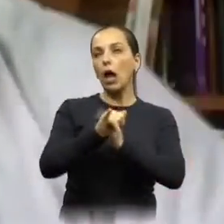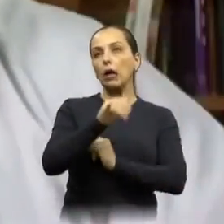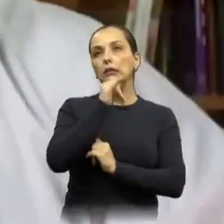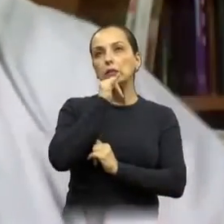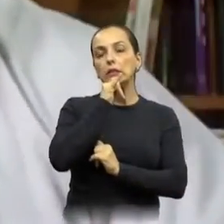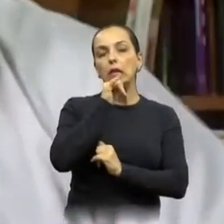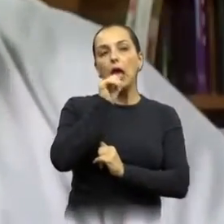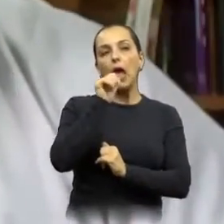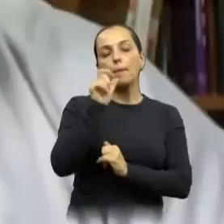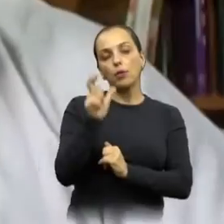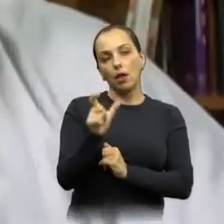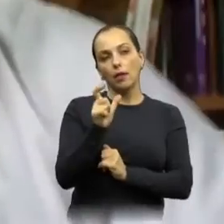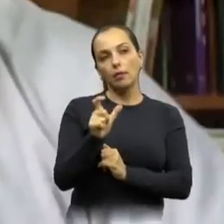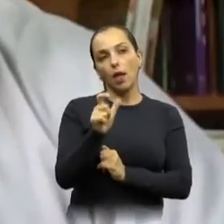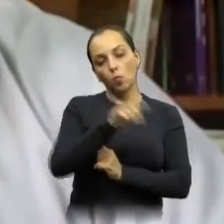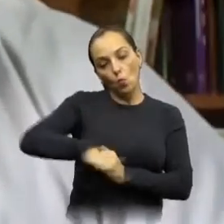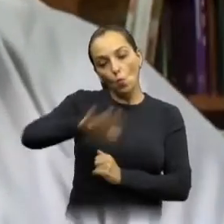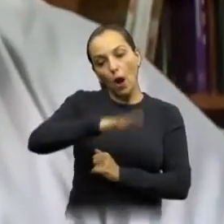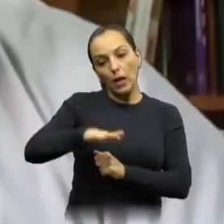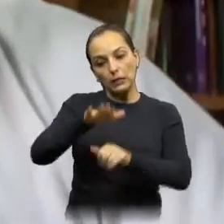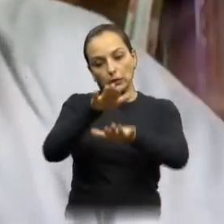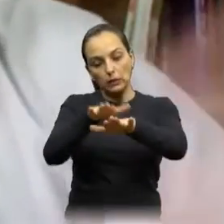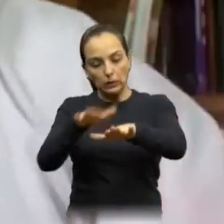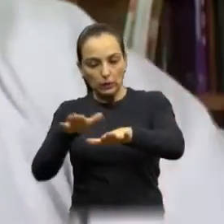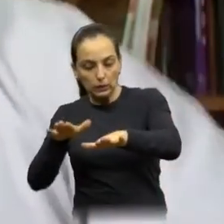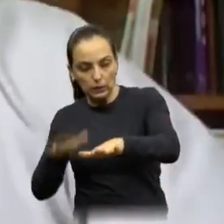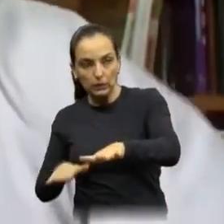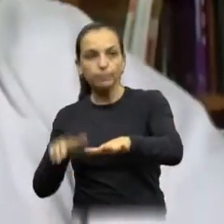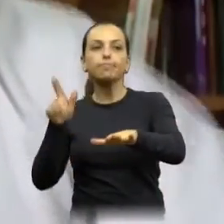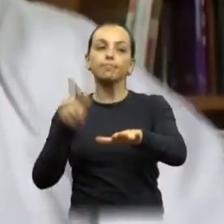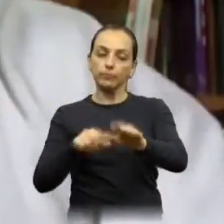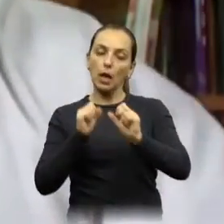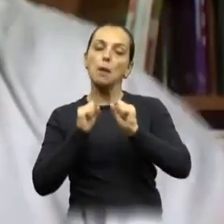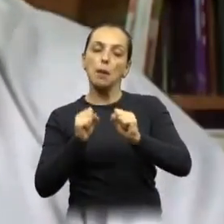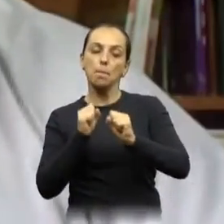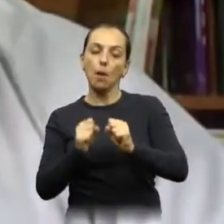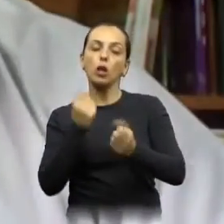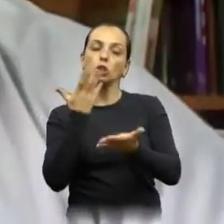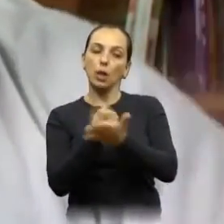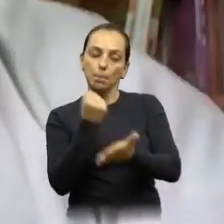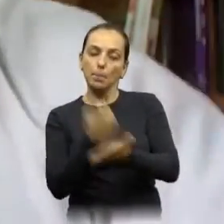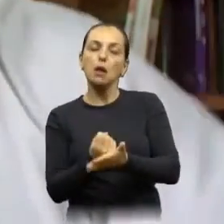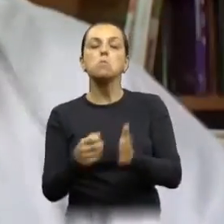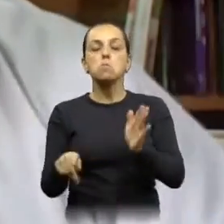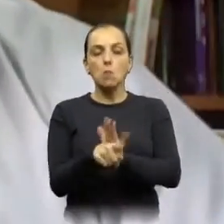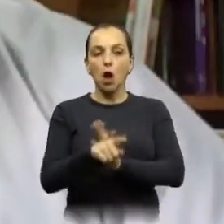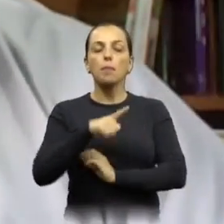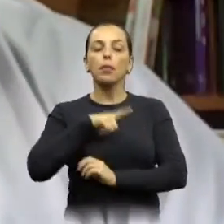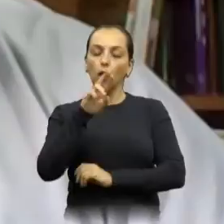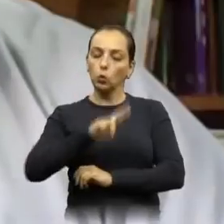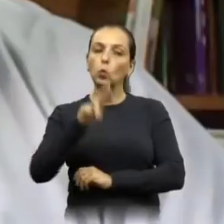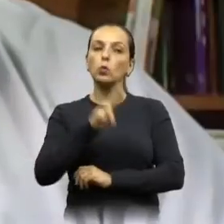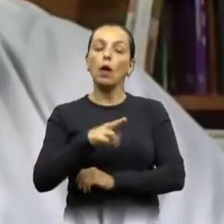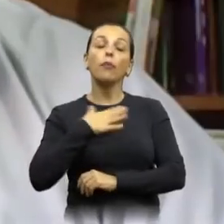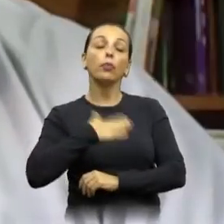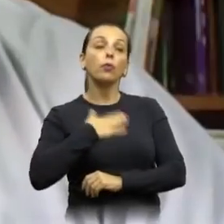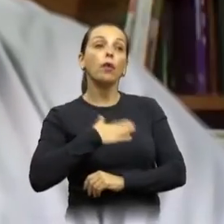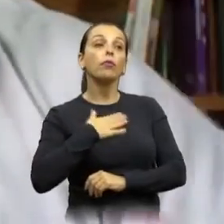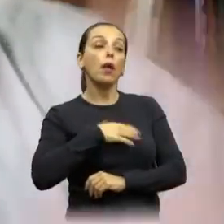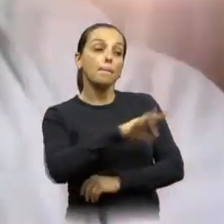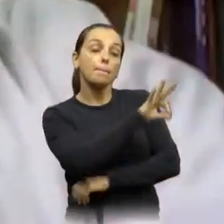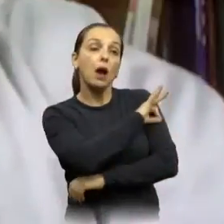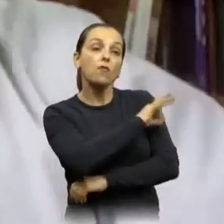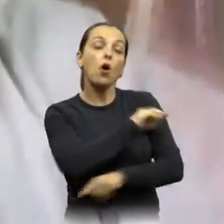a Área Azul aqui em Araraquara. Hoje é possível, inclusive, você colocar a Área Azul no seu carro pelo aplicativo de celular. E a gente gostaria muito que a prefeitura